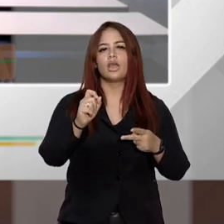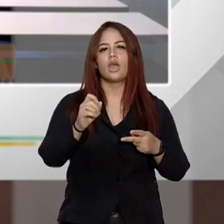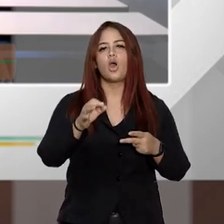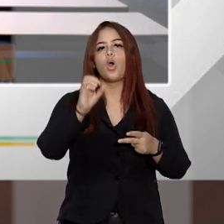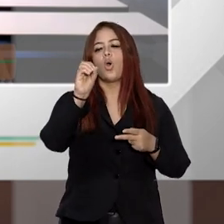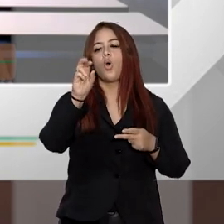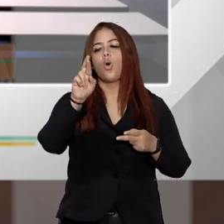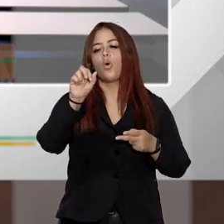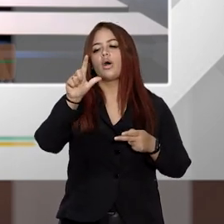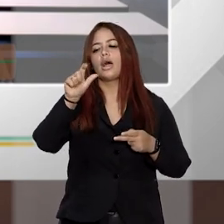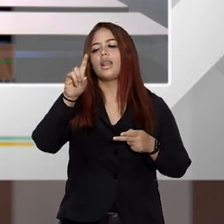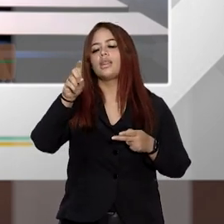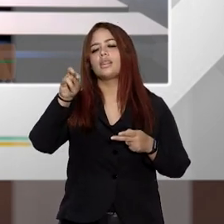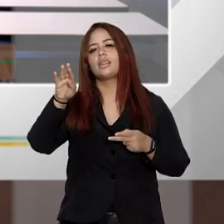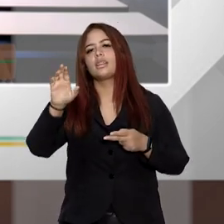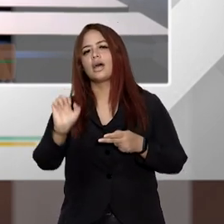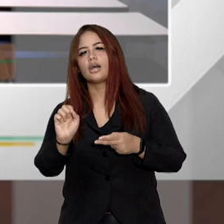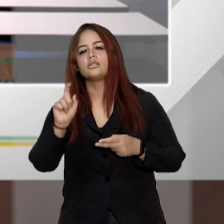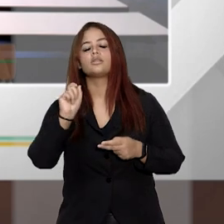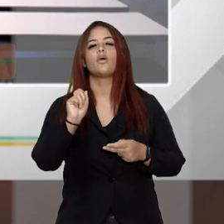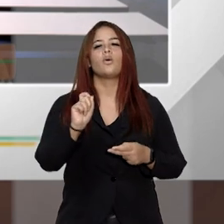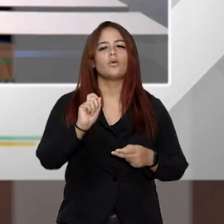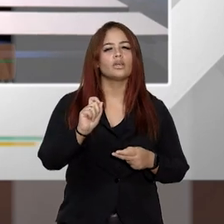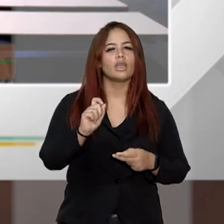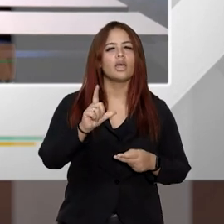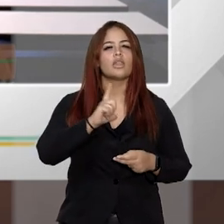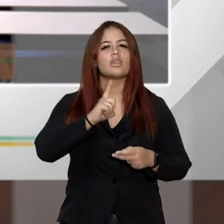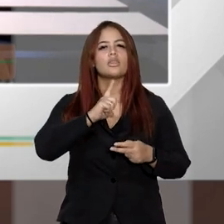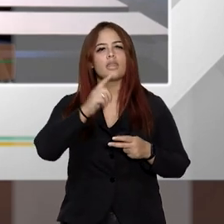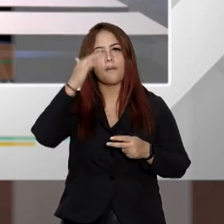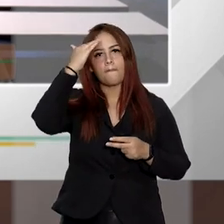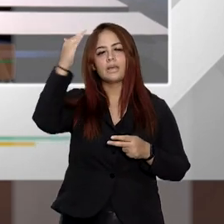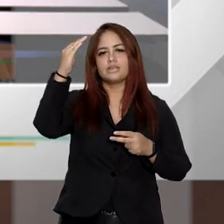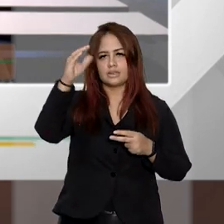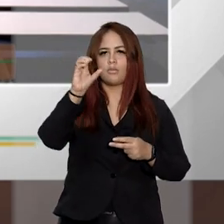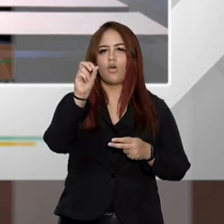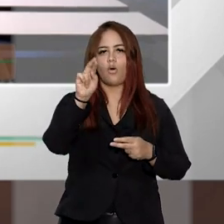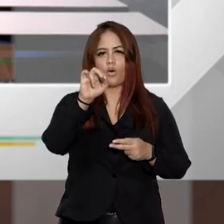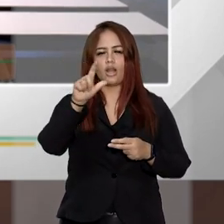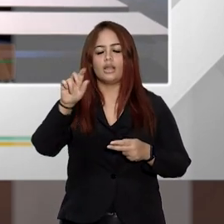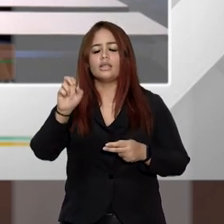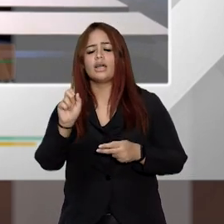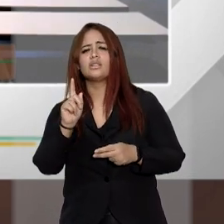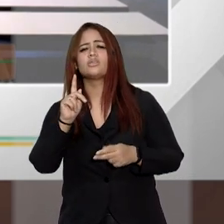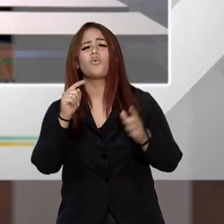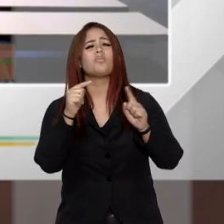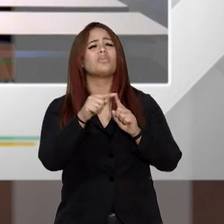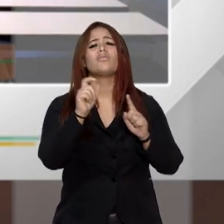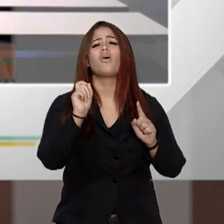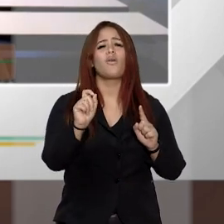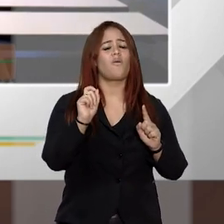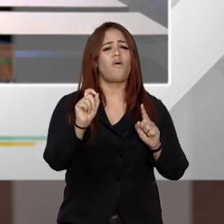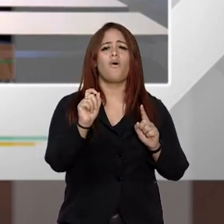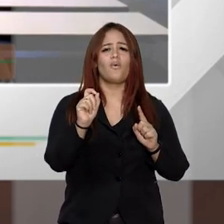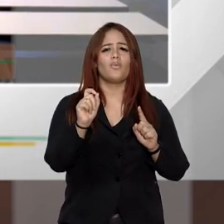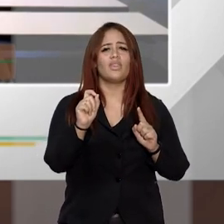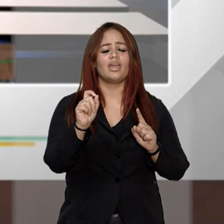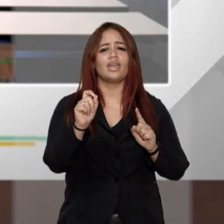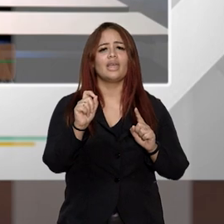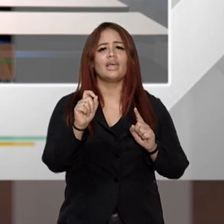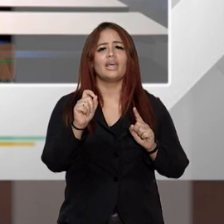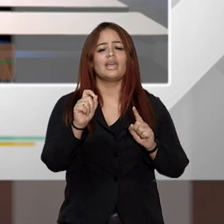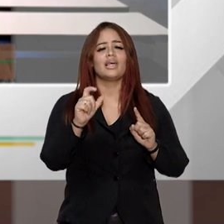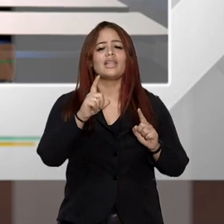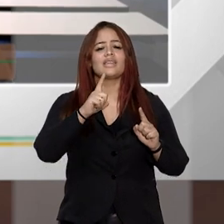a oralidade, né? Que nós temos nos juizados o princípio da oralidade. E o objetivo desse princípio é